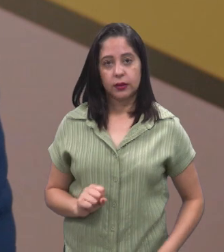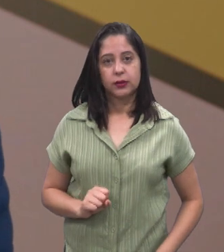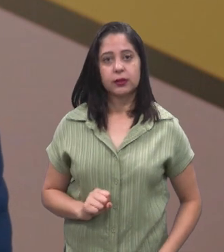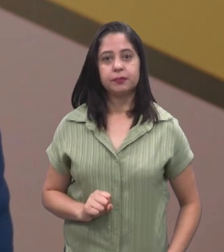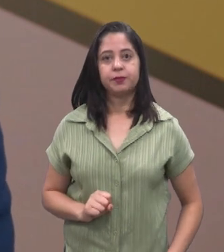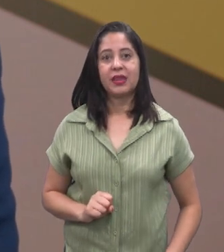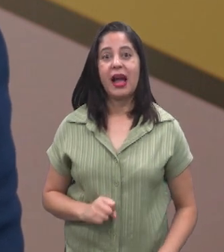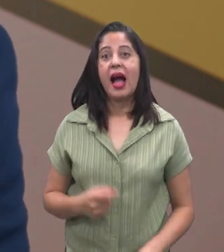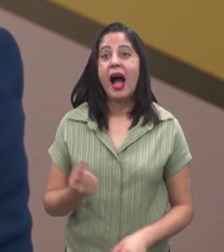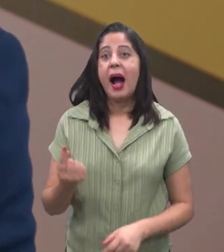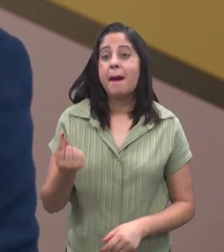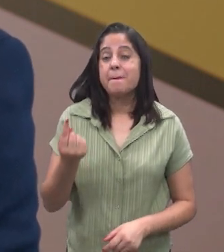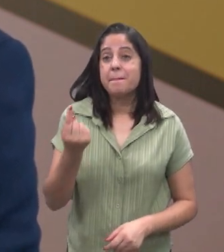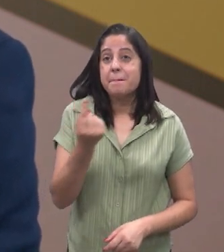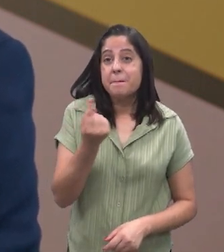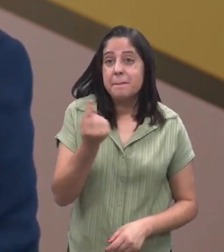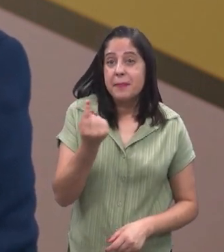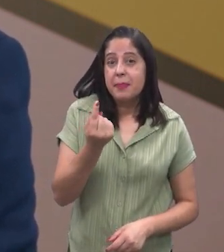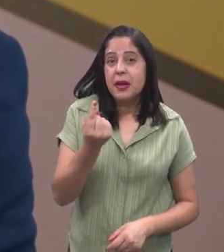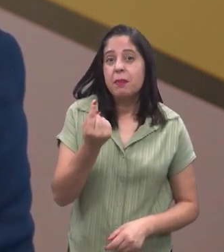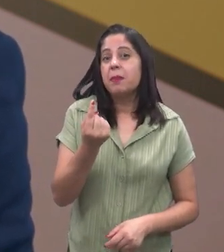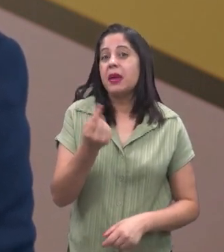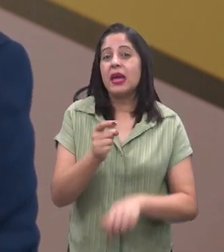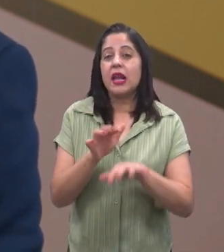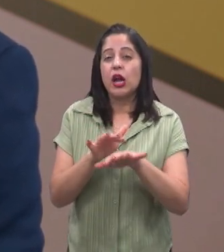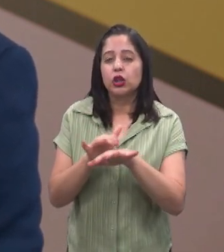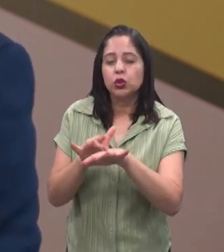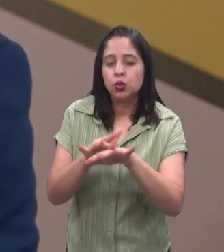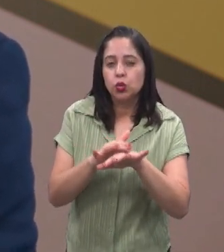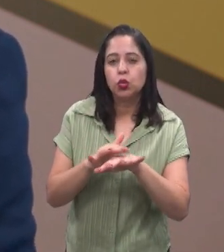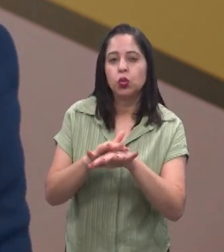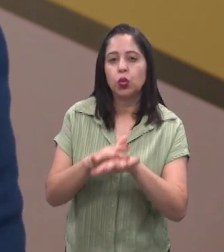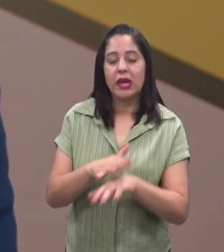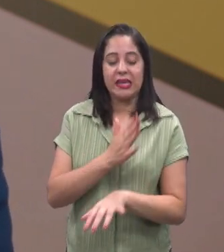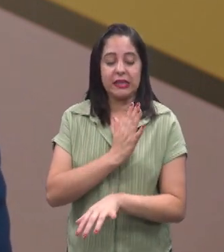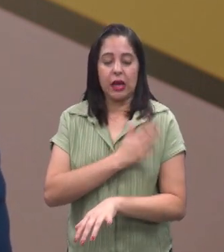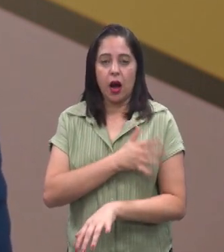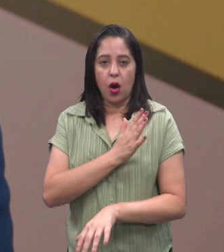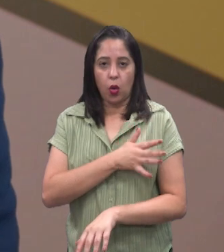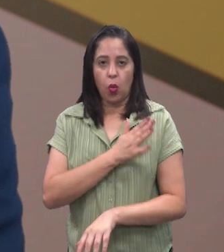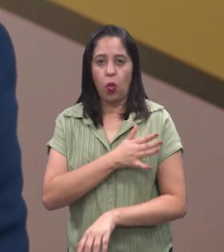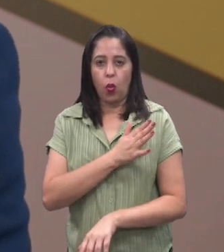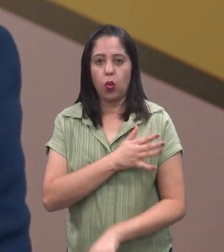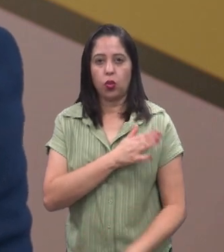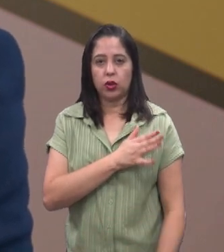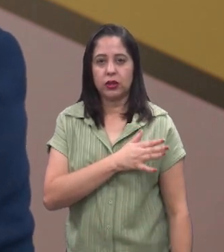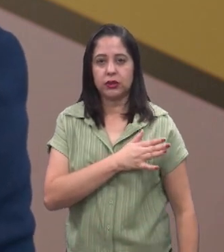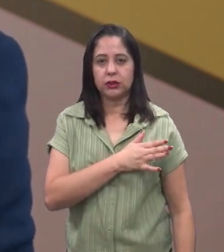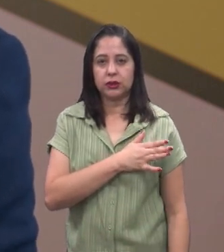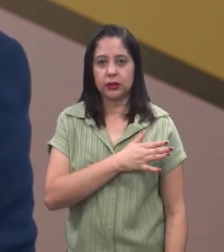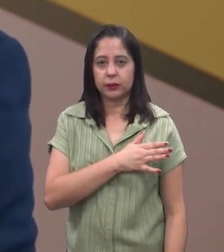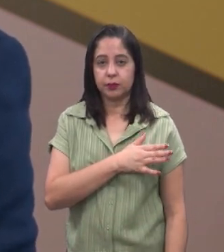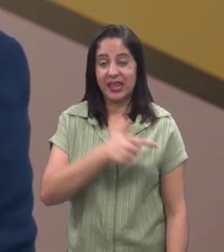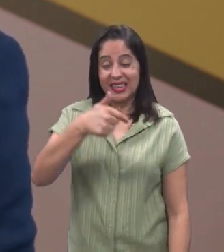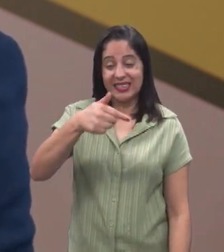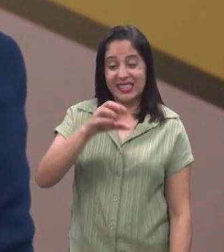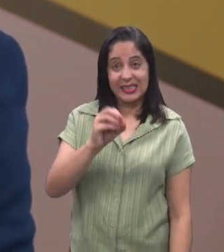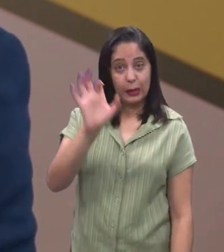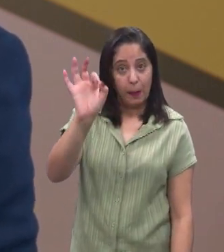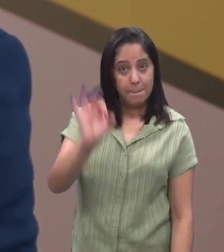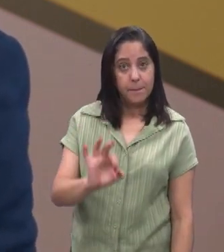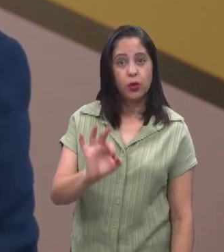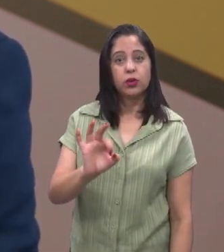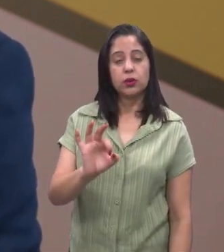A primeira manifestação da doença coronária, que é a doença que gera o infarto, ela, em até 70% das